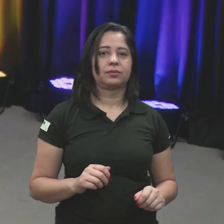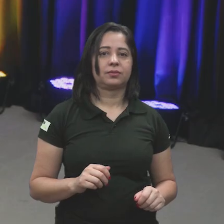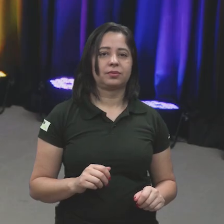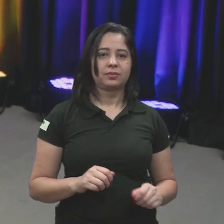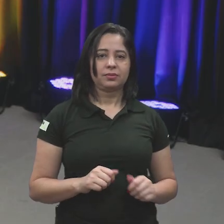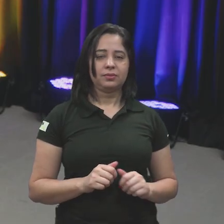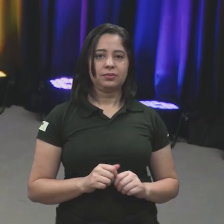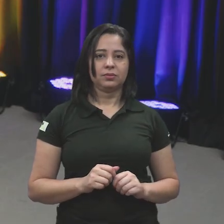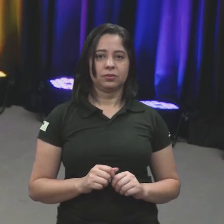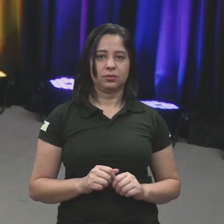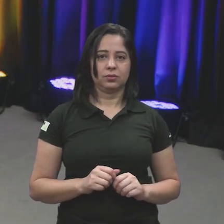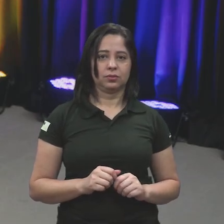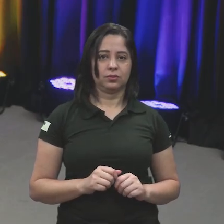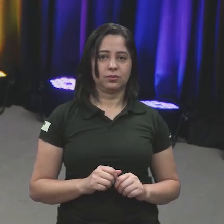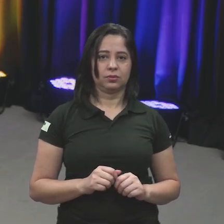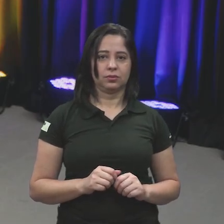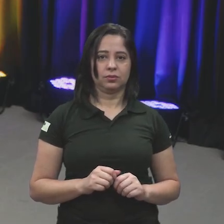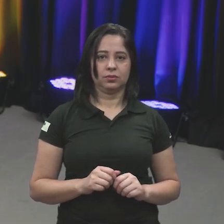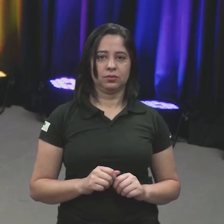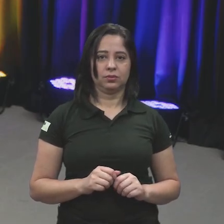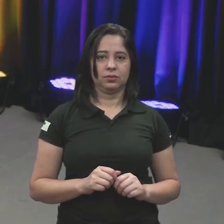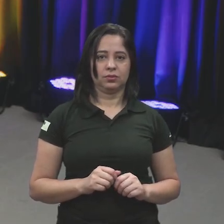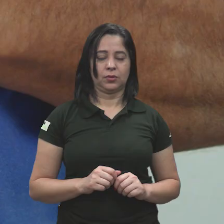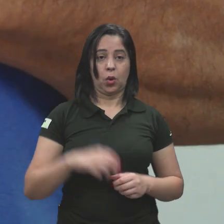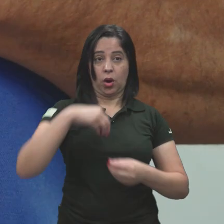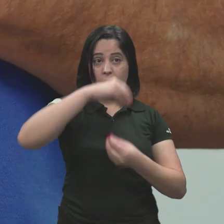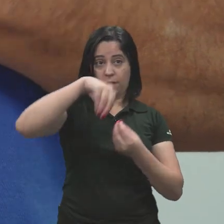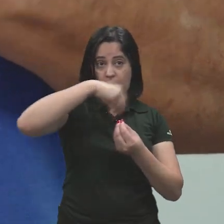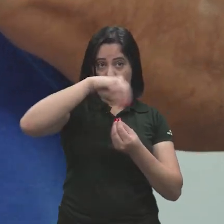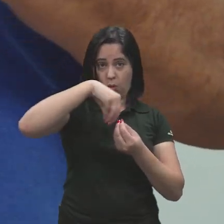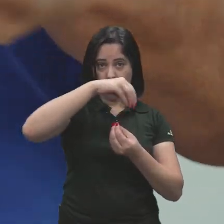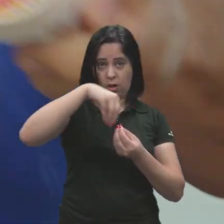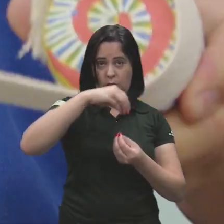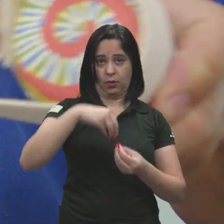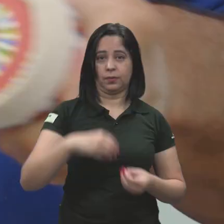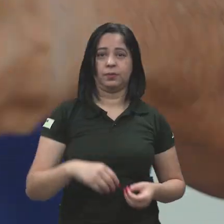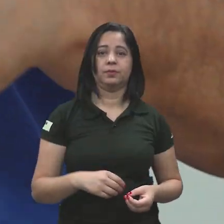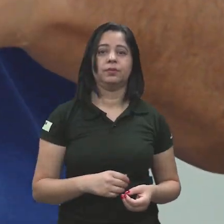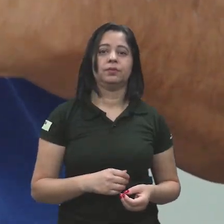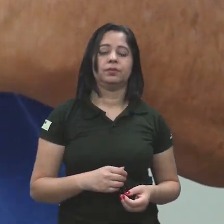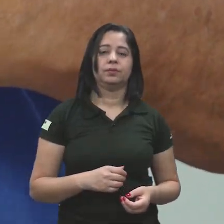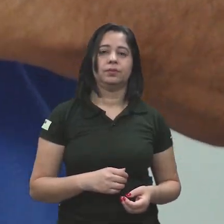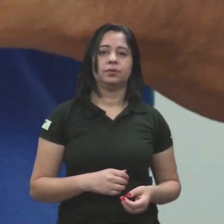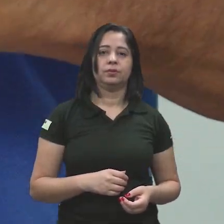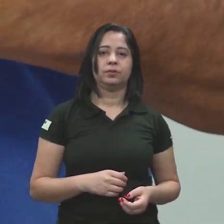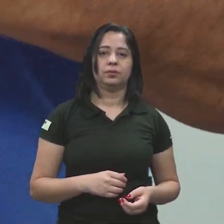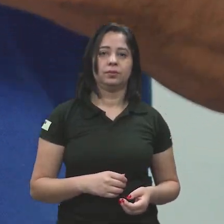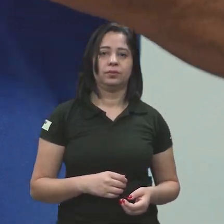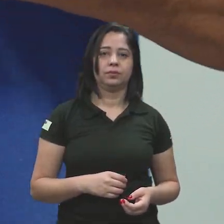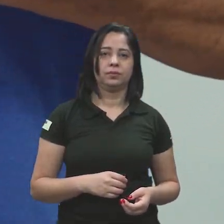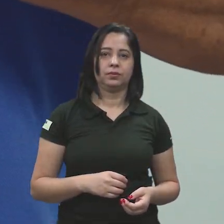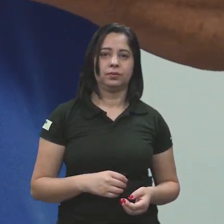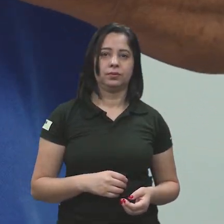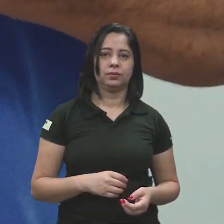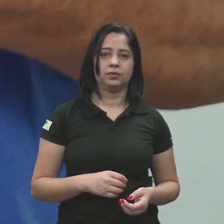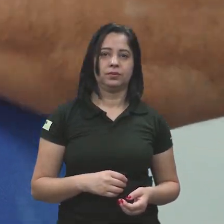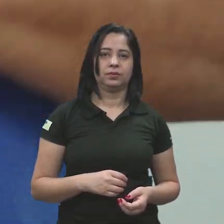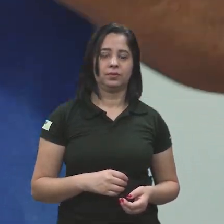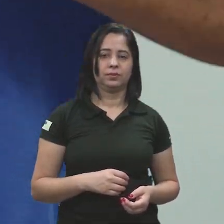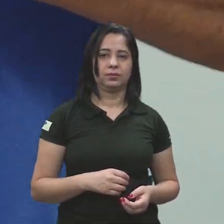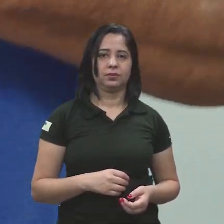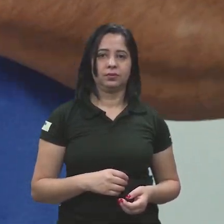Eu enrolo na parte de cima, tá? Bem esticadinho.